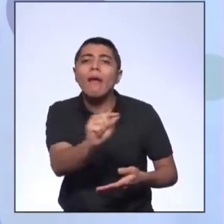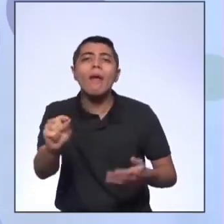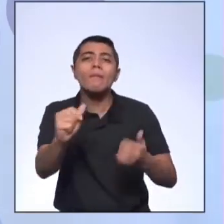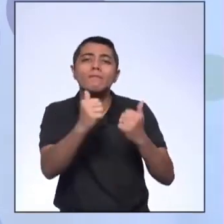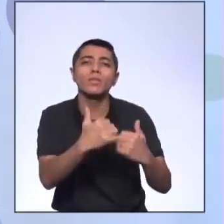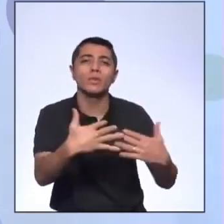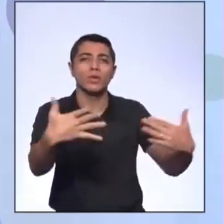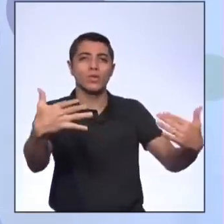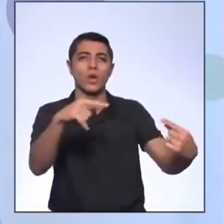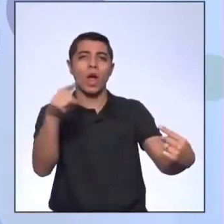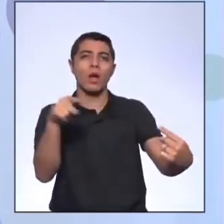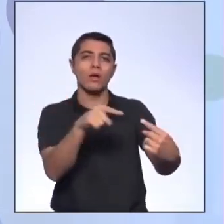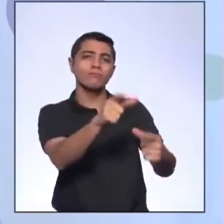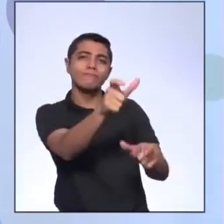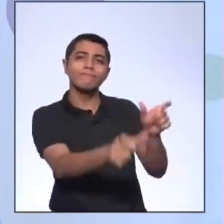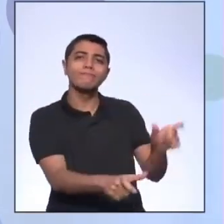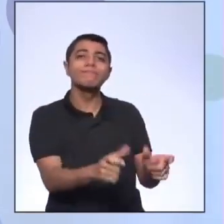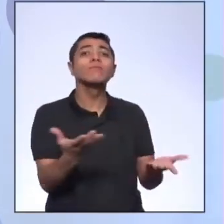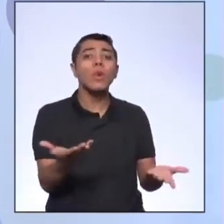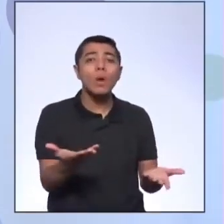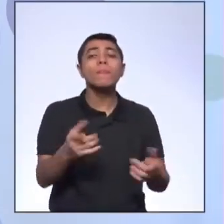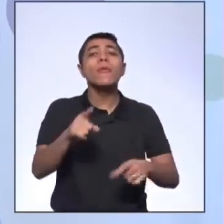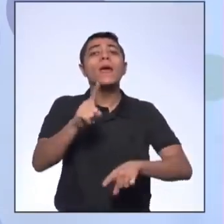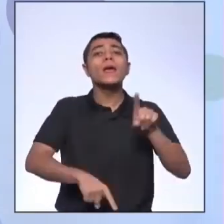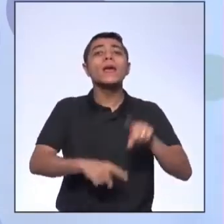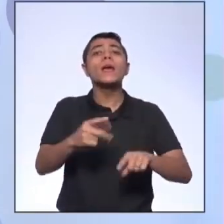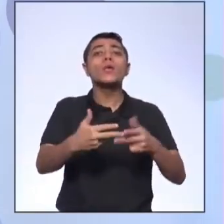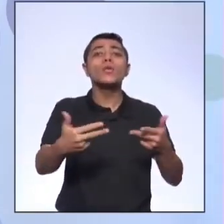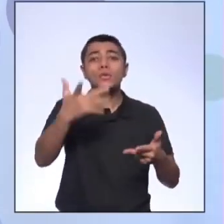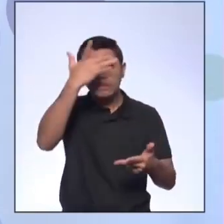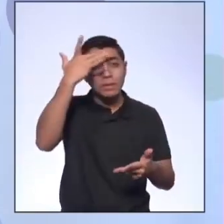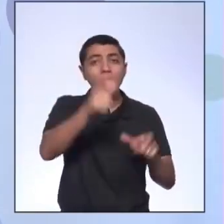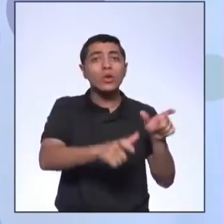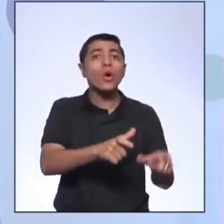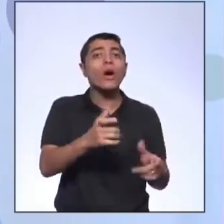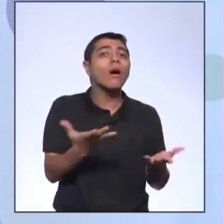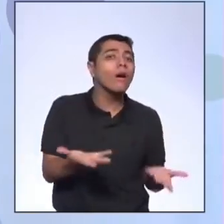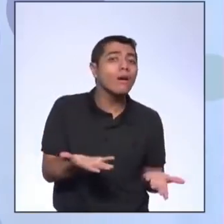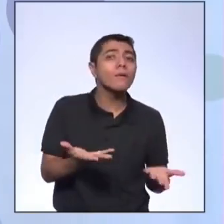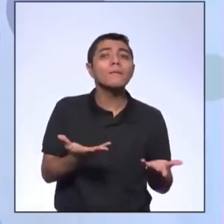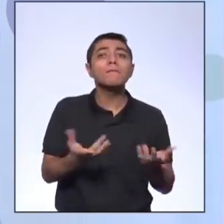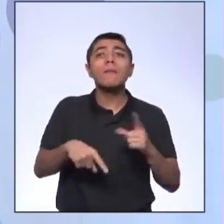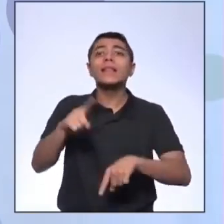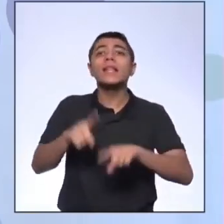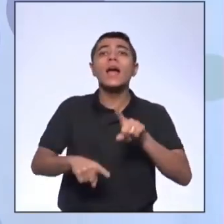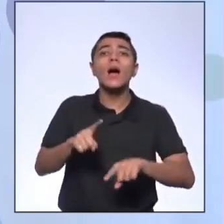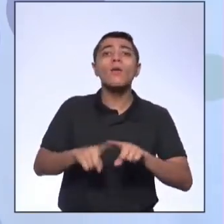recursos humanos e físicos que vocês devem alocar, que materiais vão ser utilizados, qual